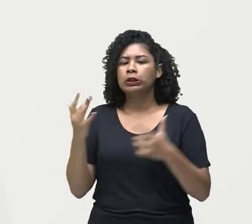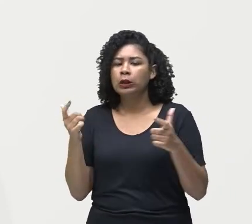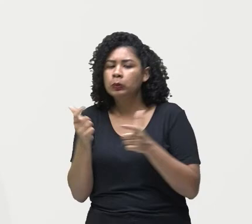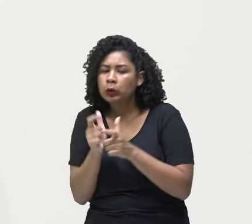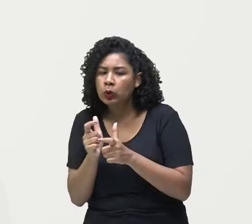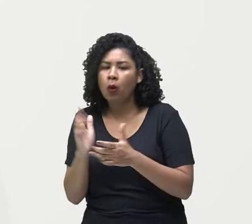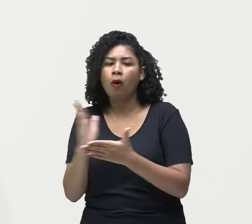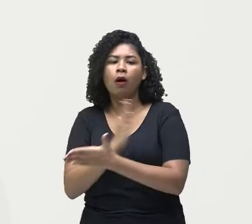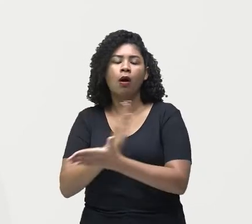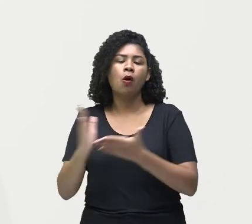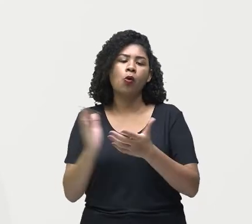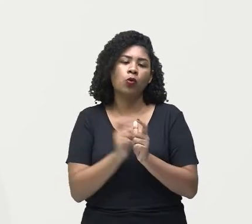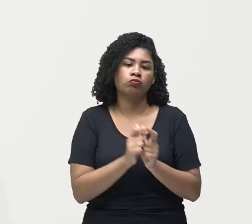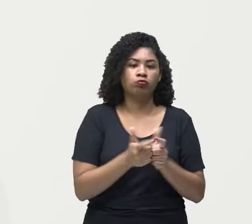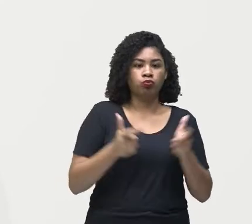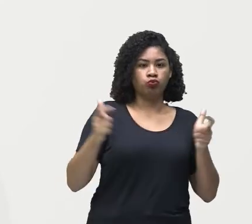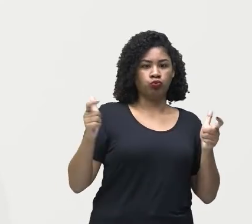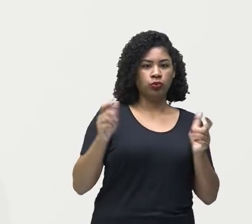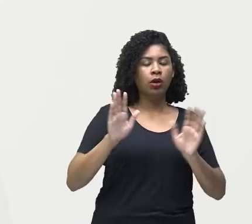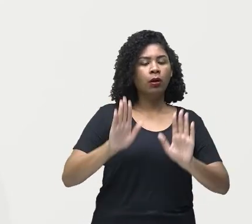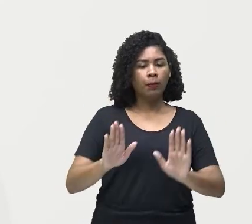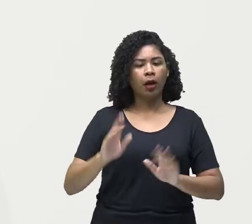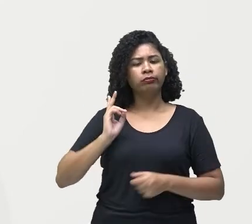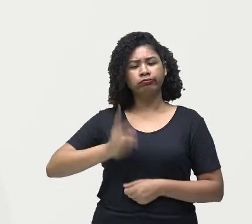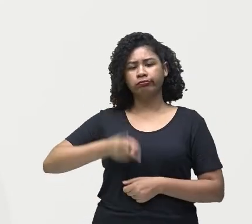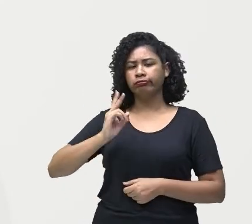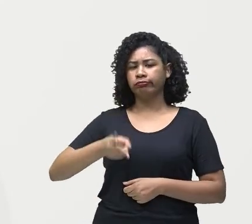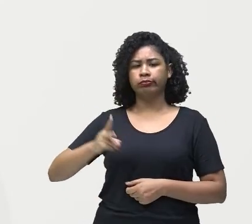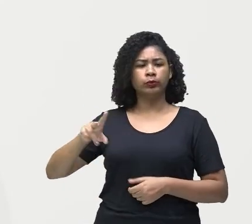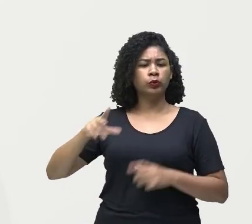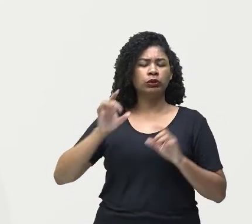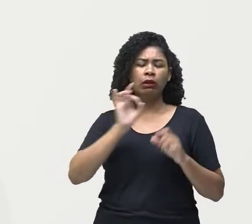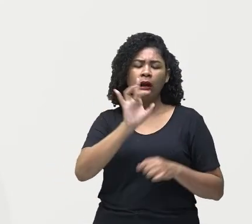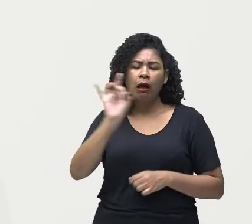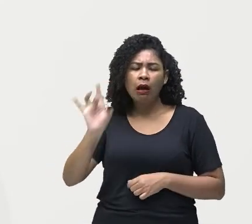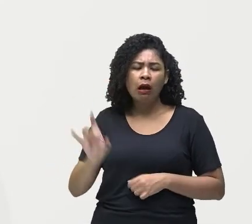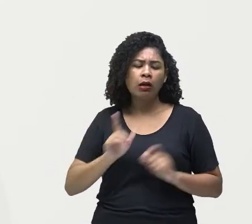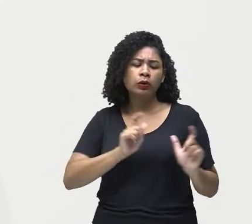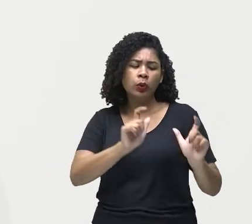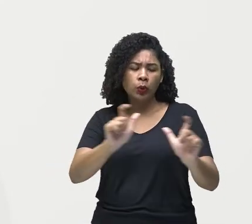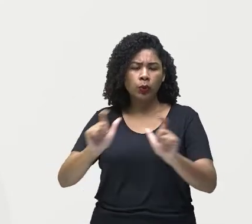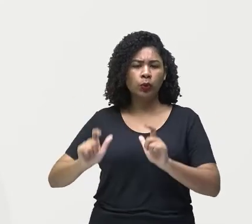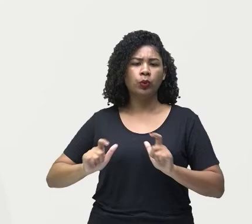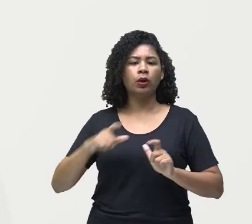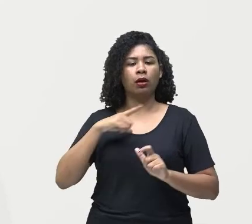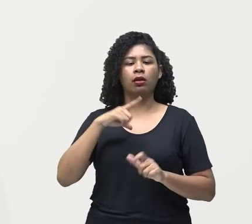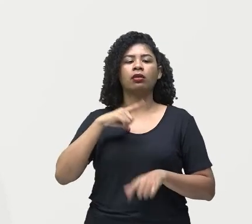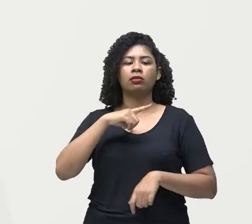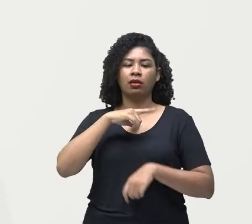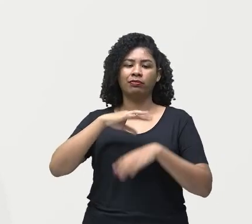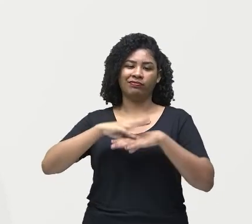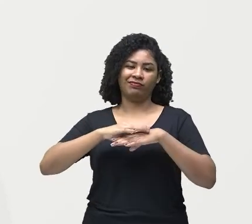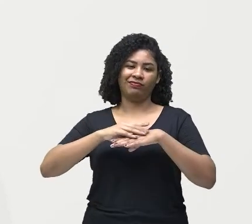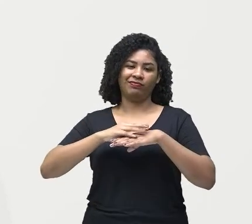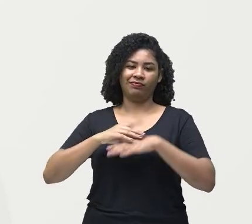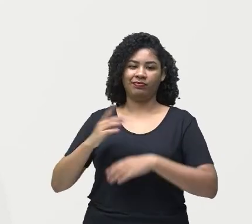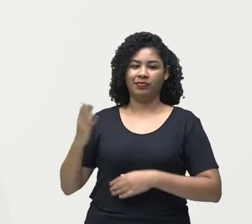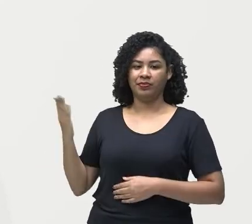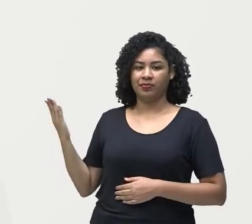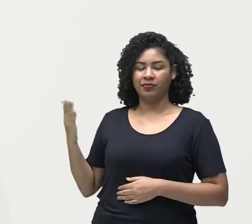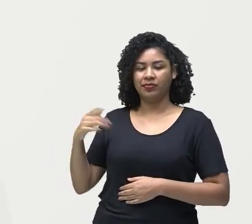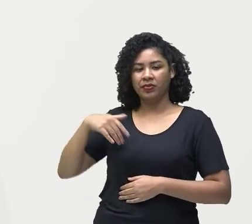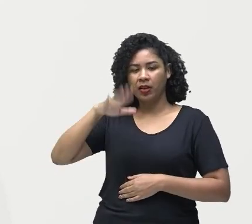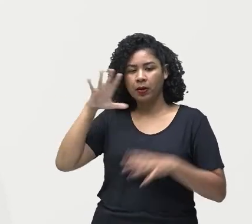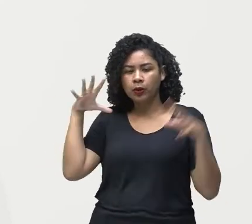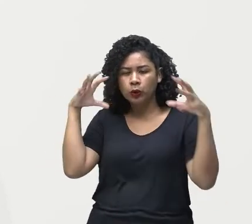maiores graus, mas todos foram acometidos. Observem, você tem um azul mais